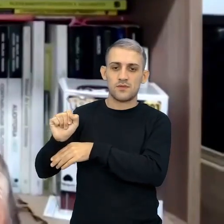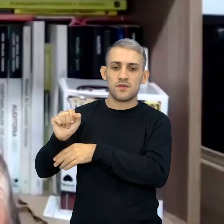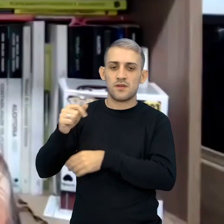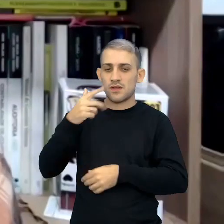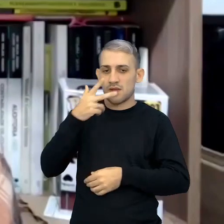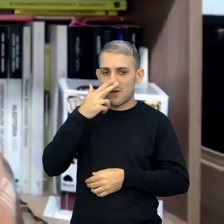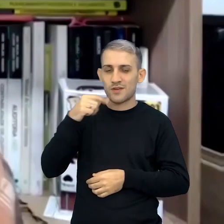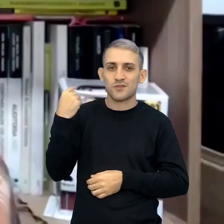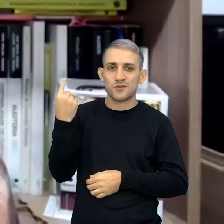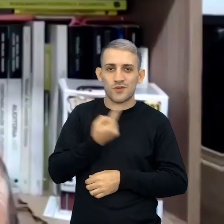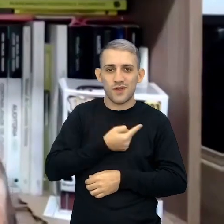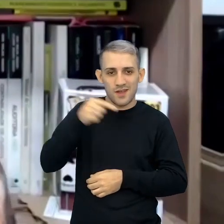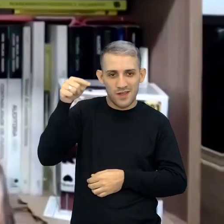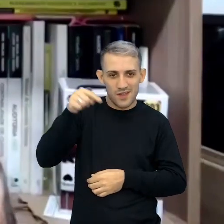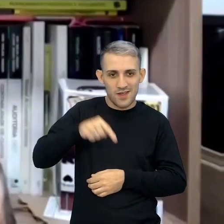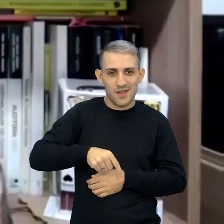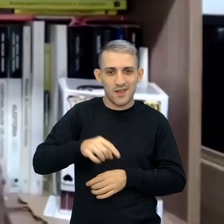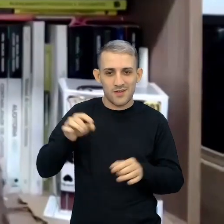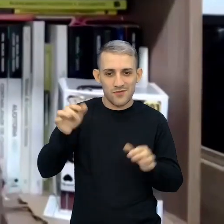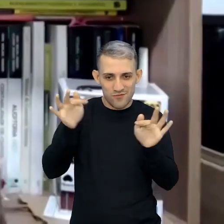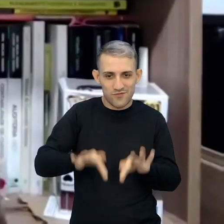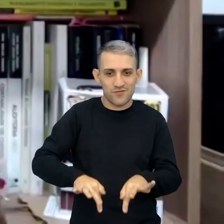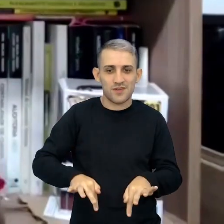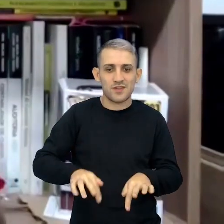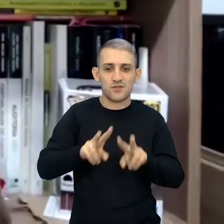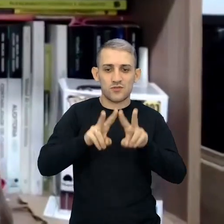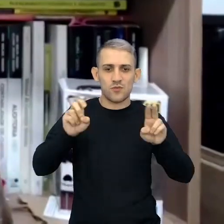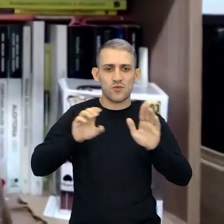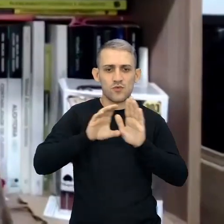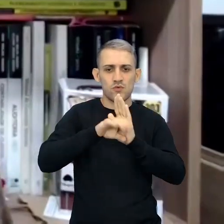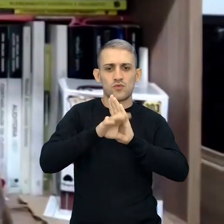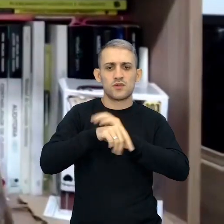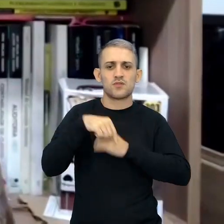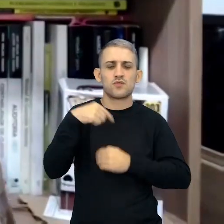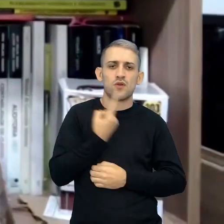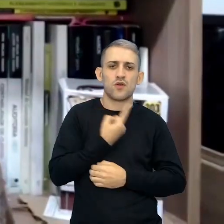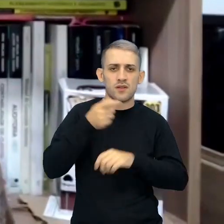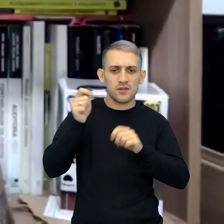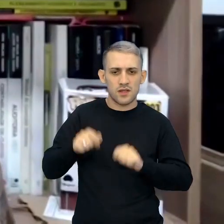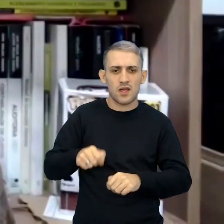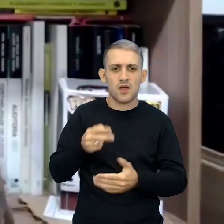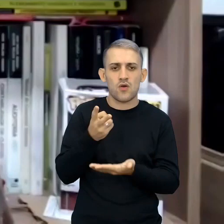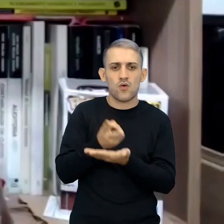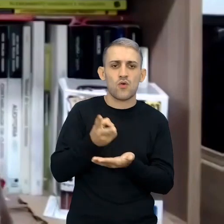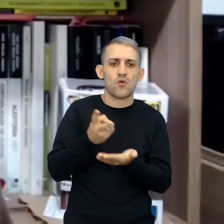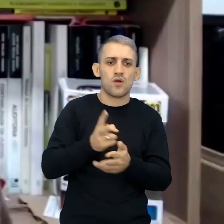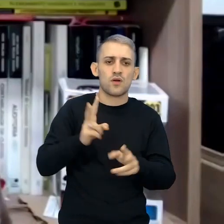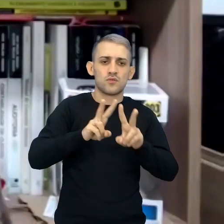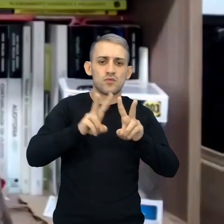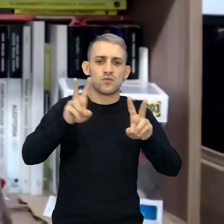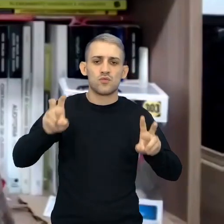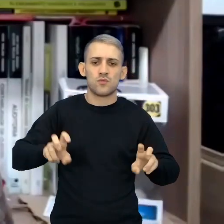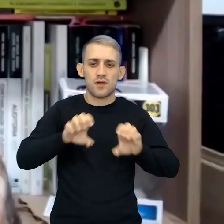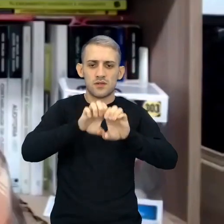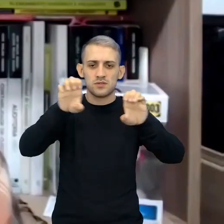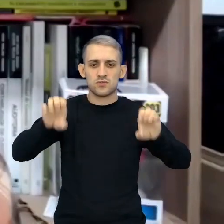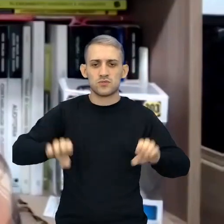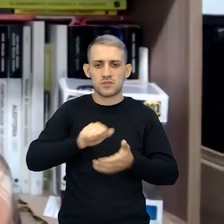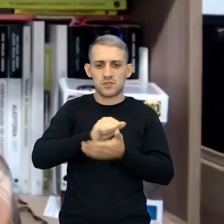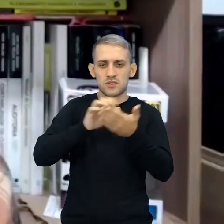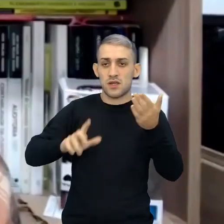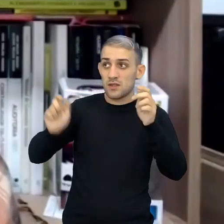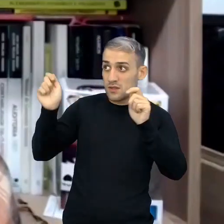acho que a gente termina aqui a parte conceitual, podemos dar seguimento à parte aí das estruturas das